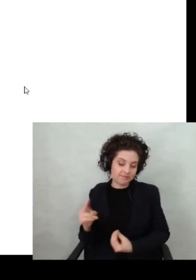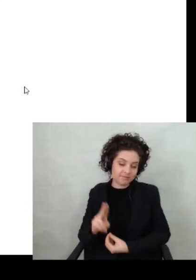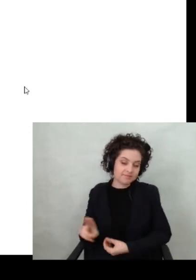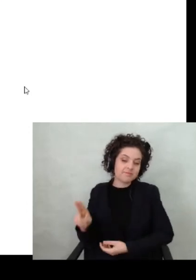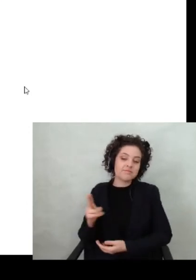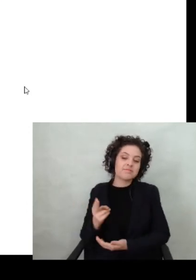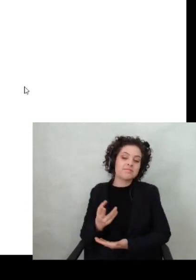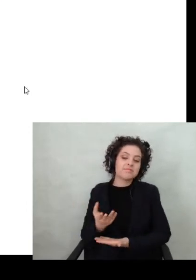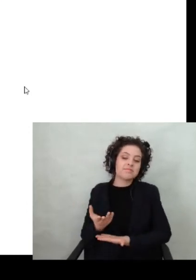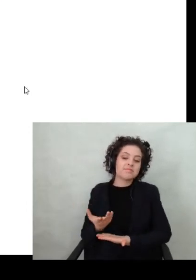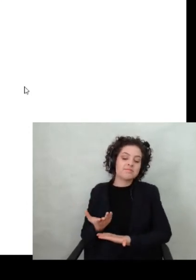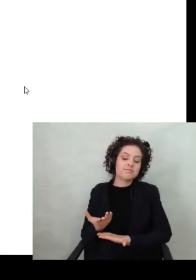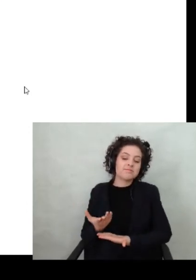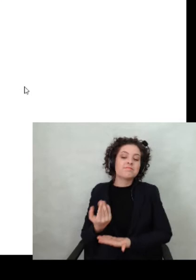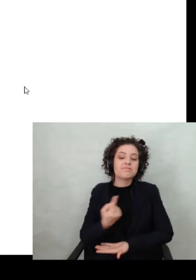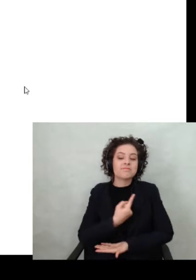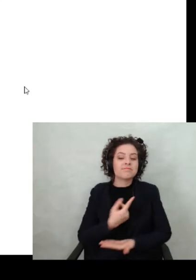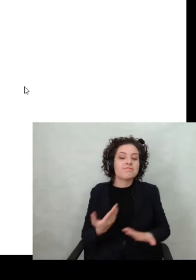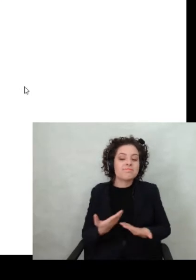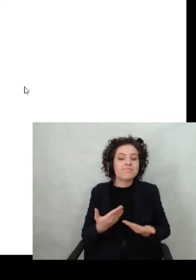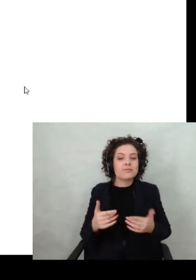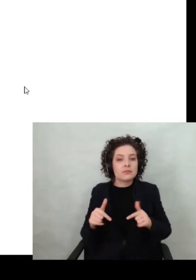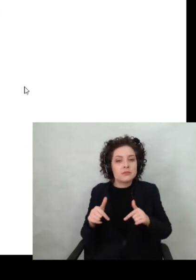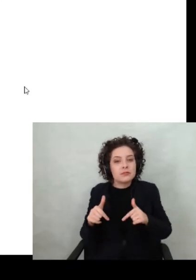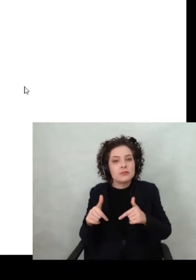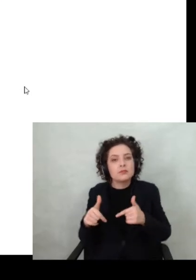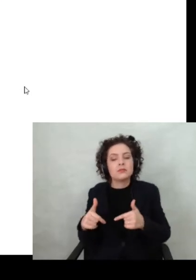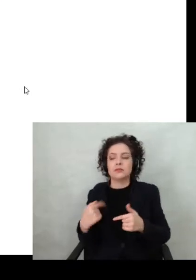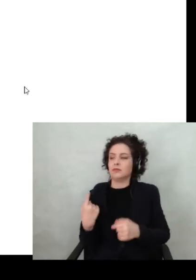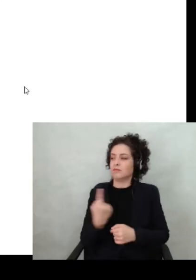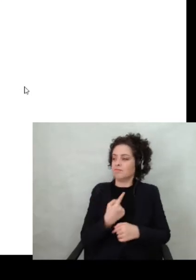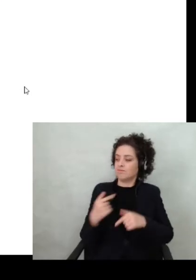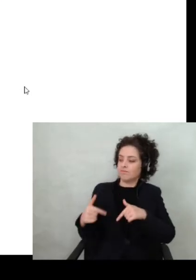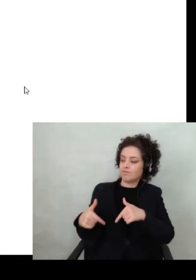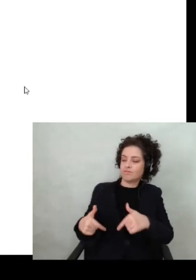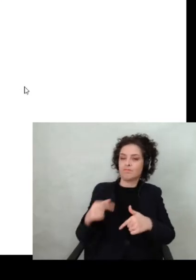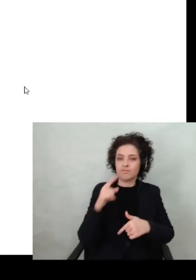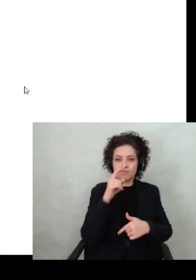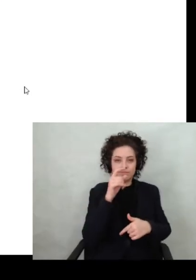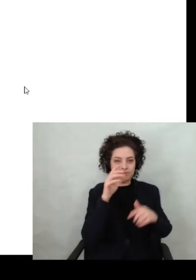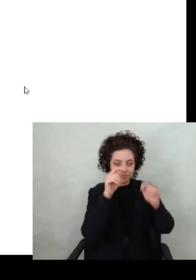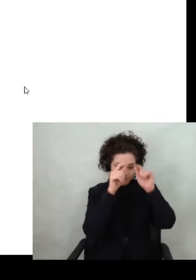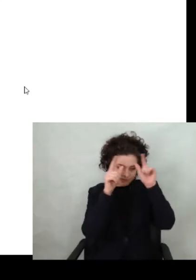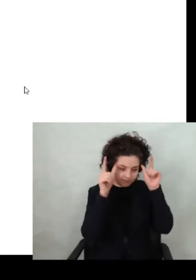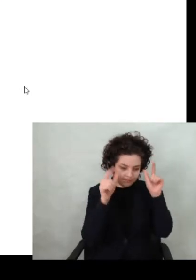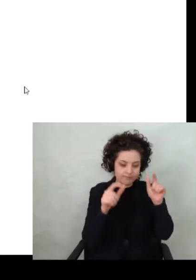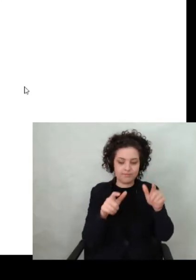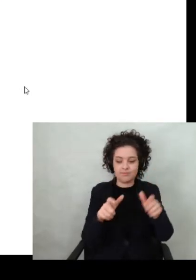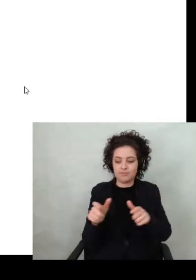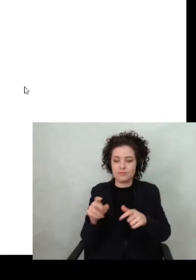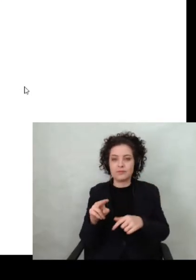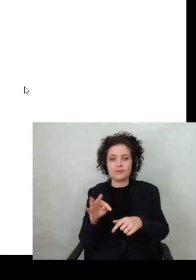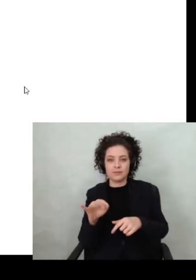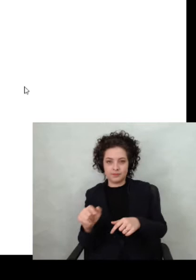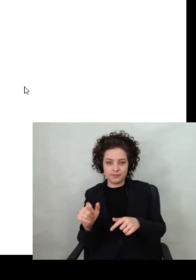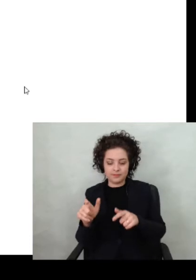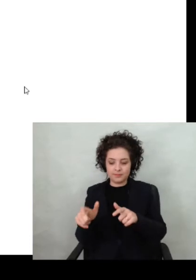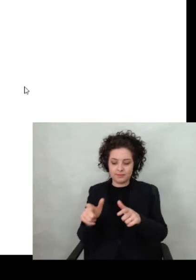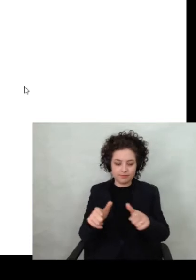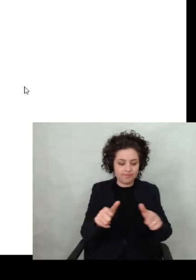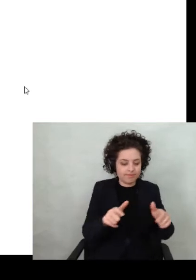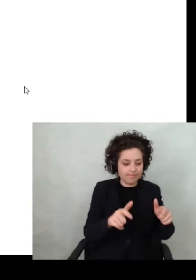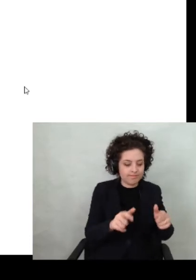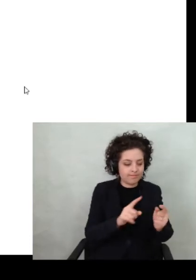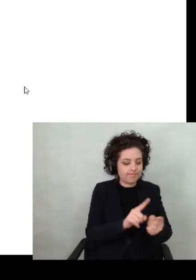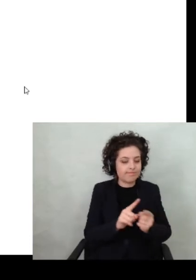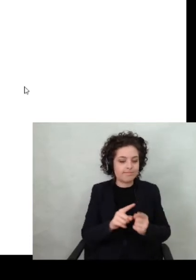Nós estamos enfrentando, todos nós, pronto-socorro, as enfermarias, as UTIs, todos nós, todas